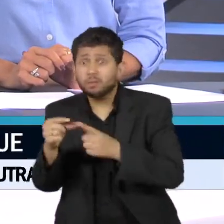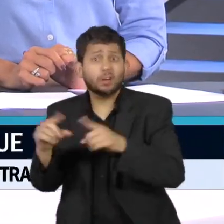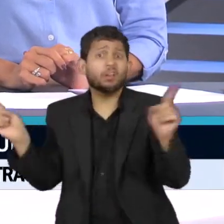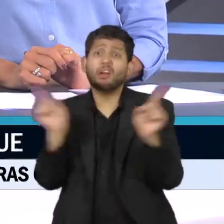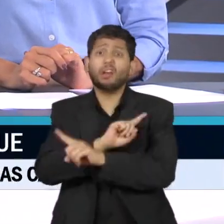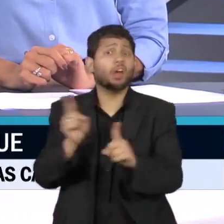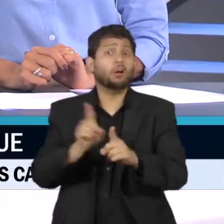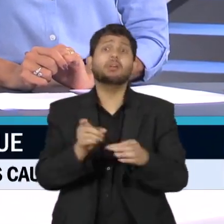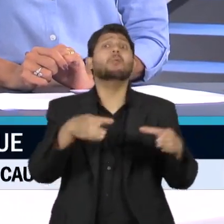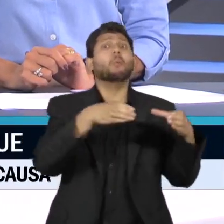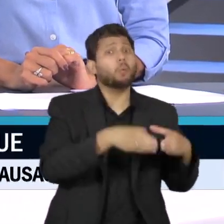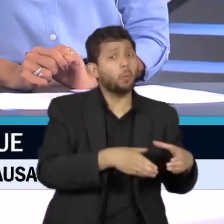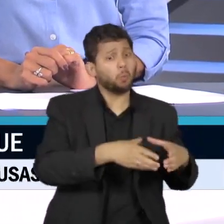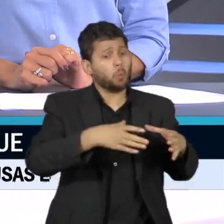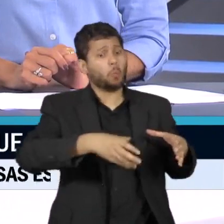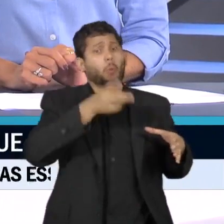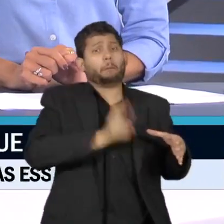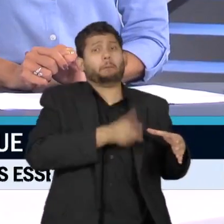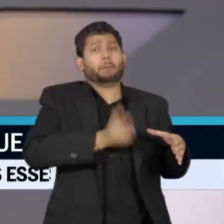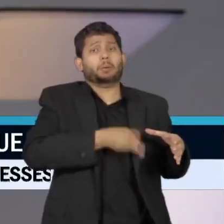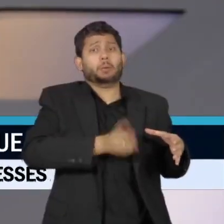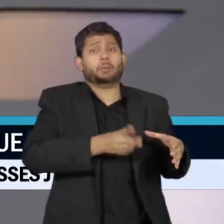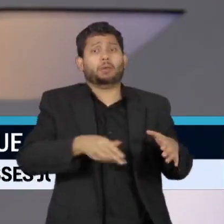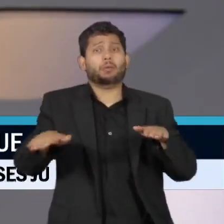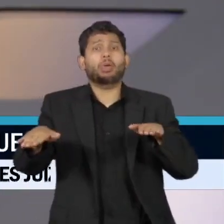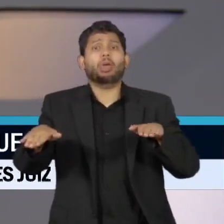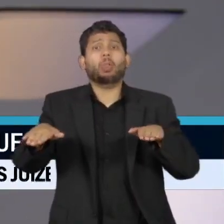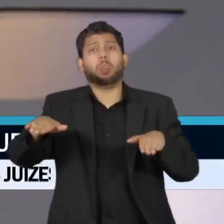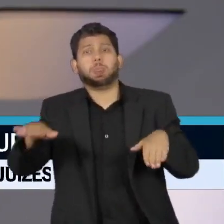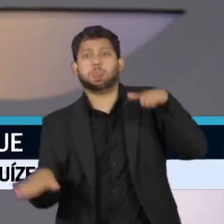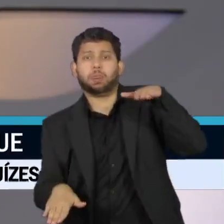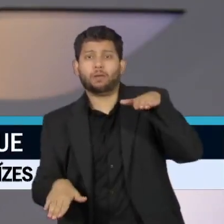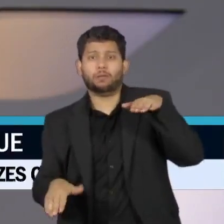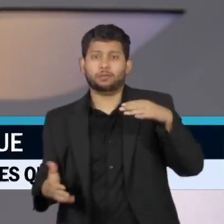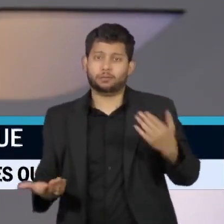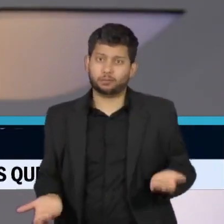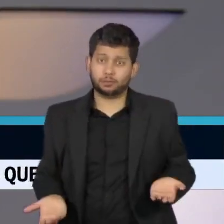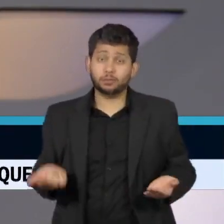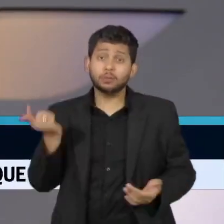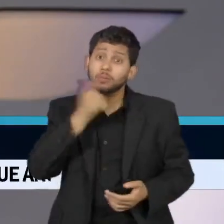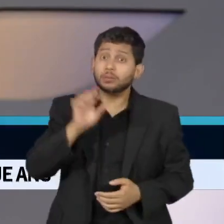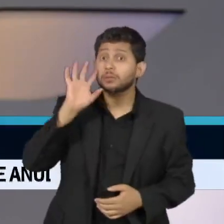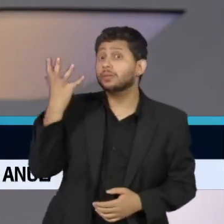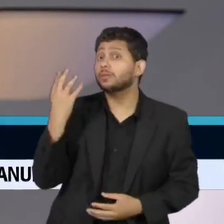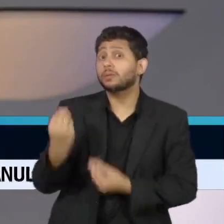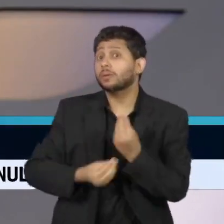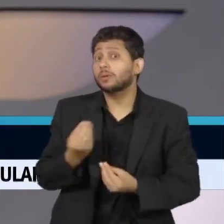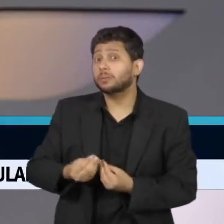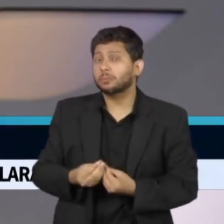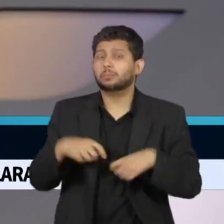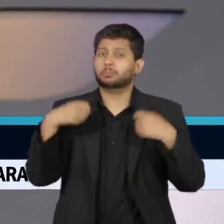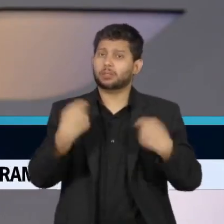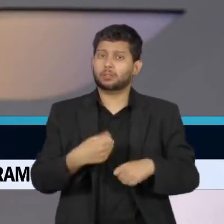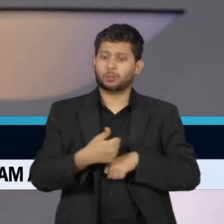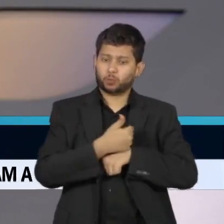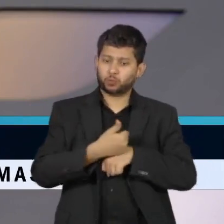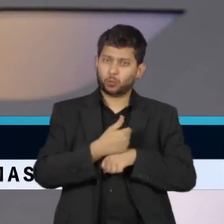a concentração e a disparidade do país. Então, para resolver isso, ou você tem uma carreira de